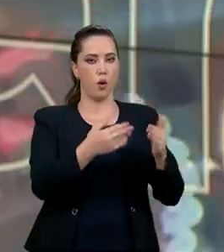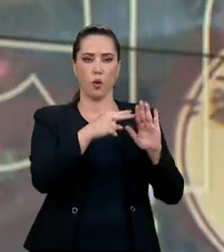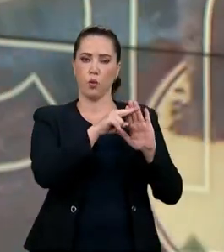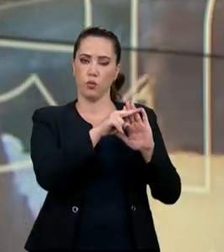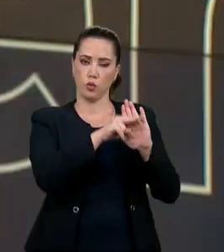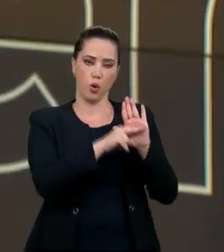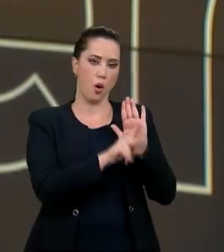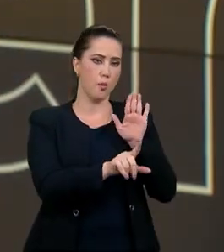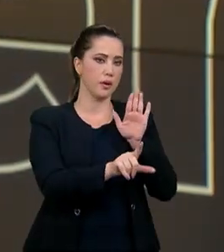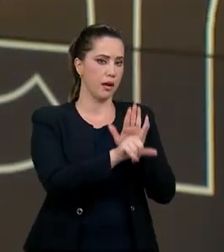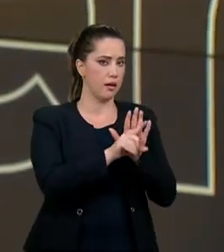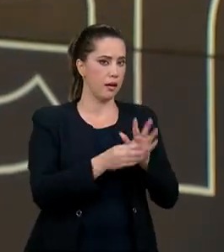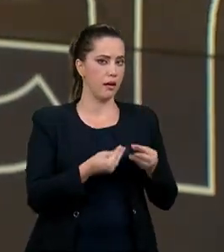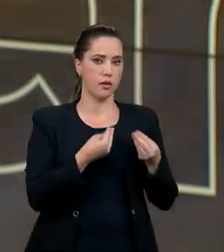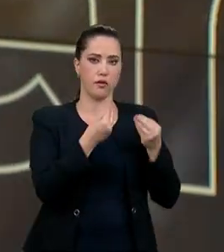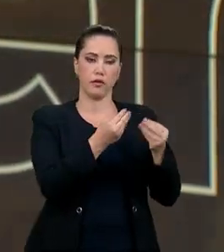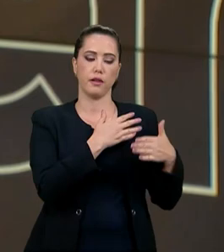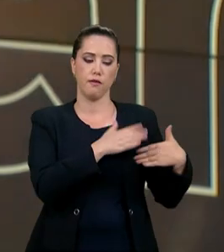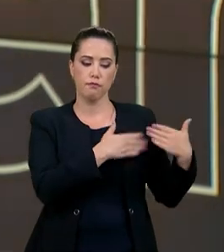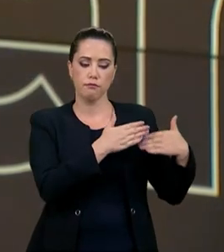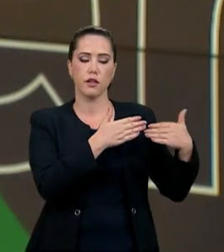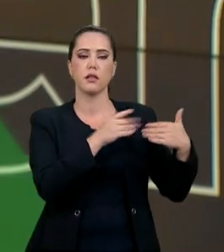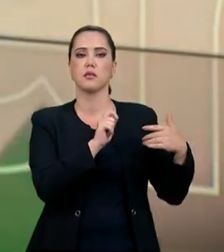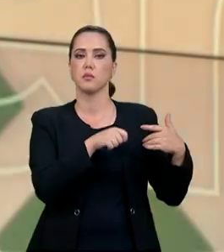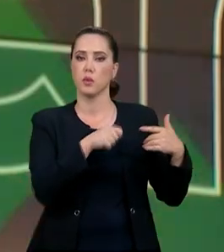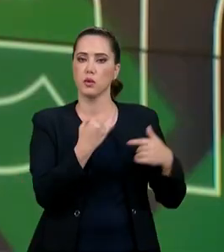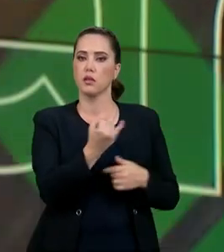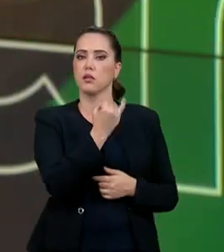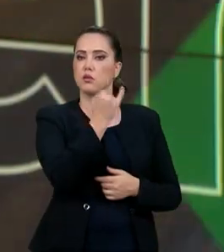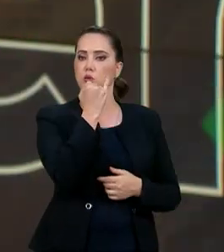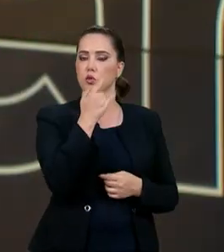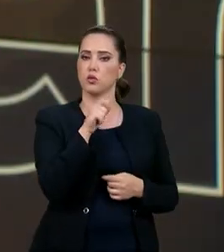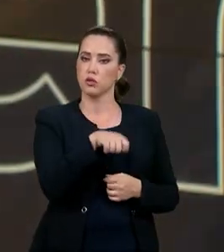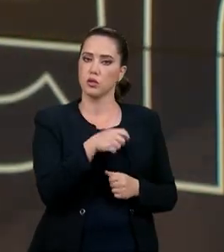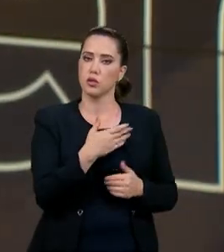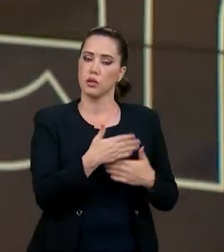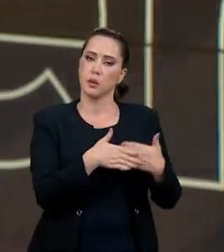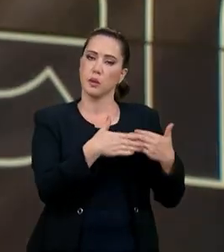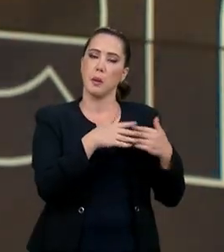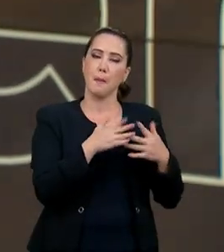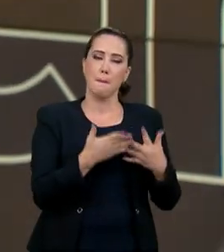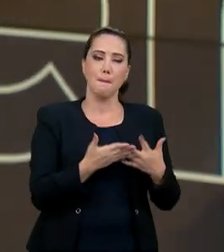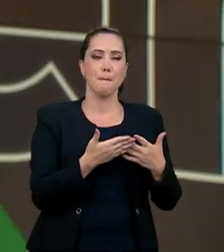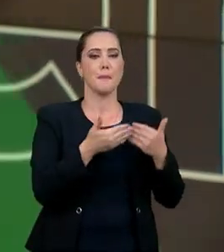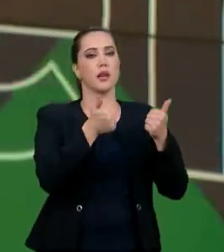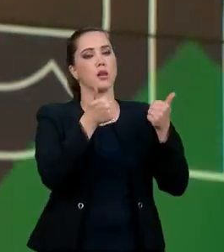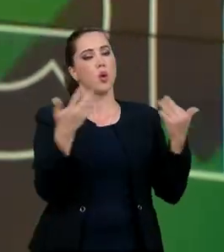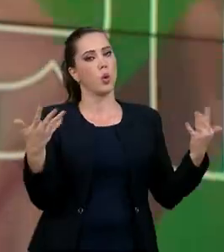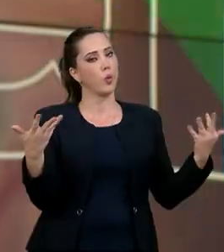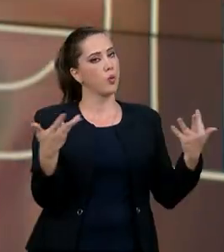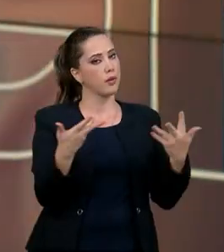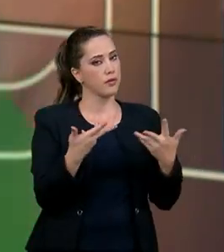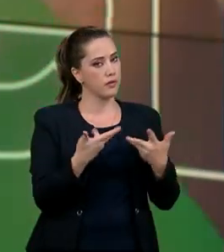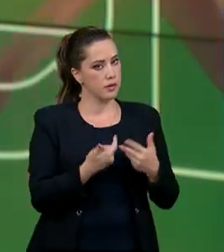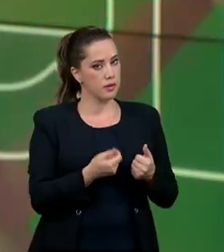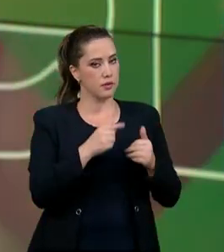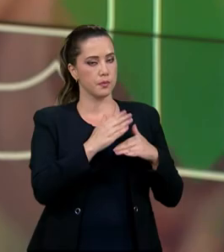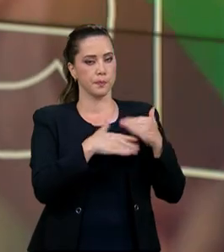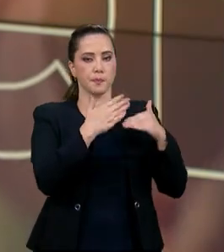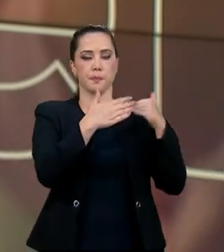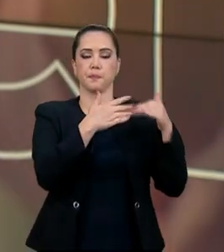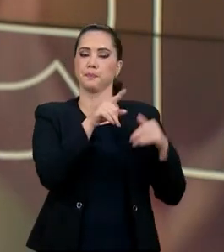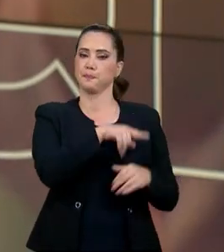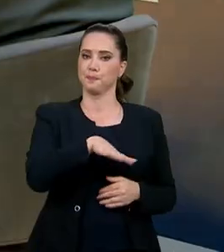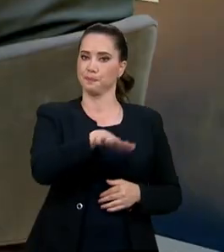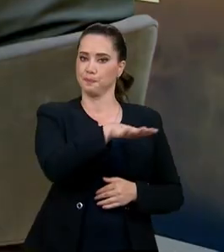eu acho que a lei ela traz vários avanços e vários instrumentos que vão fomentar de forma bastante eficaz esse crescimento da